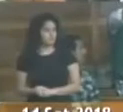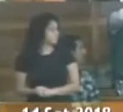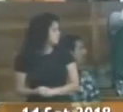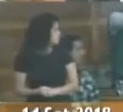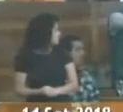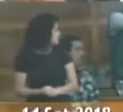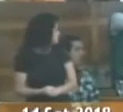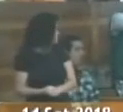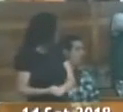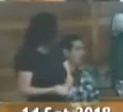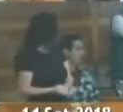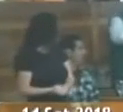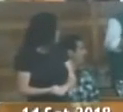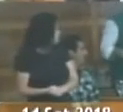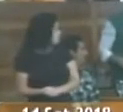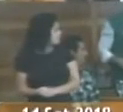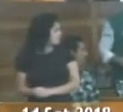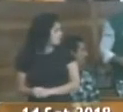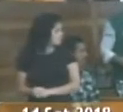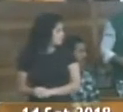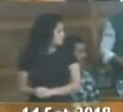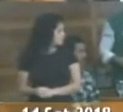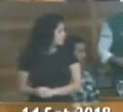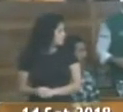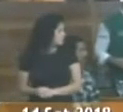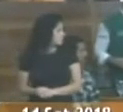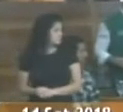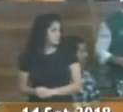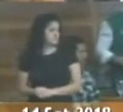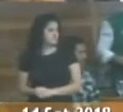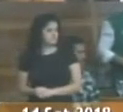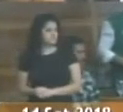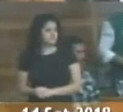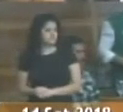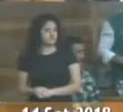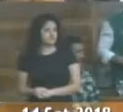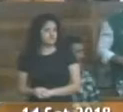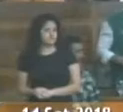Cadê os nomes? Não botou, não.